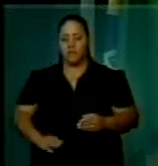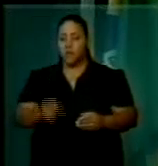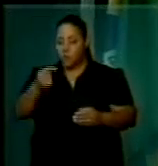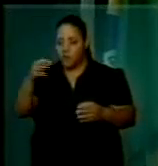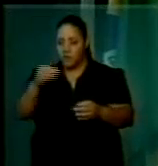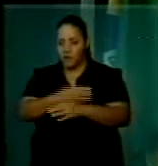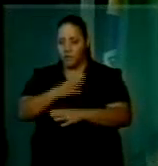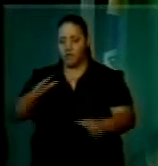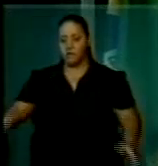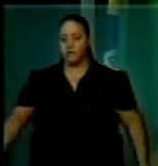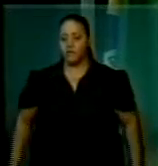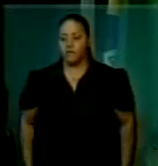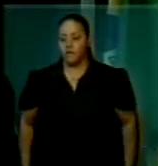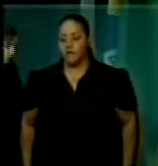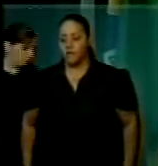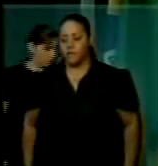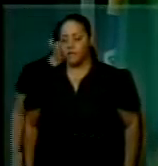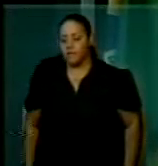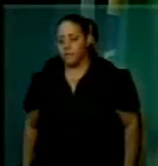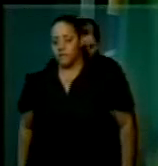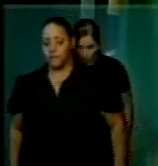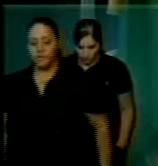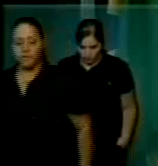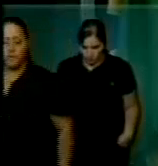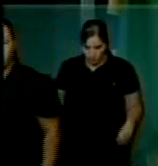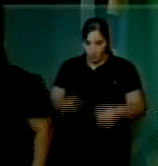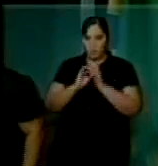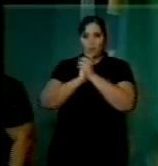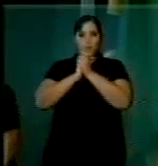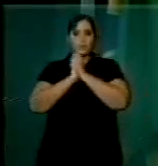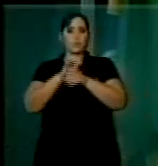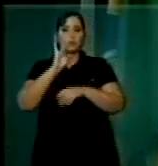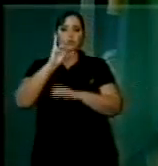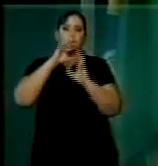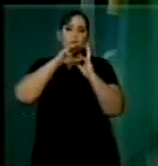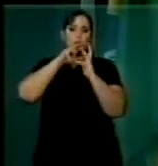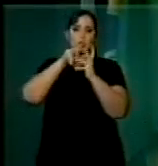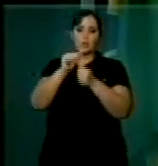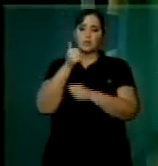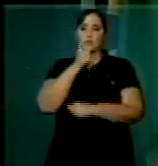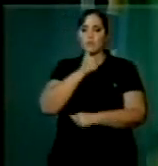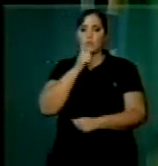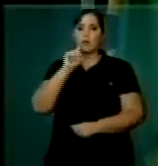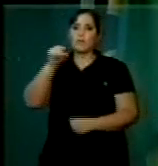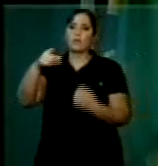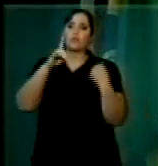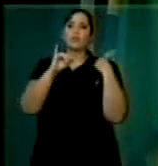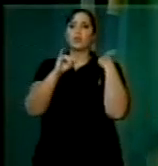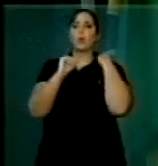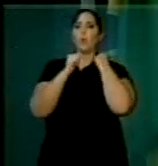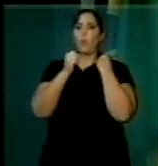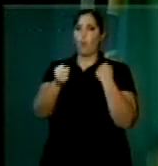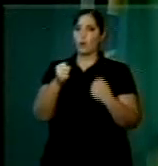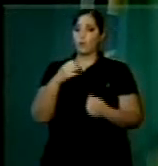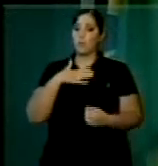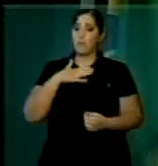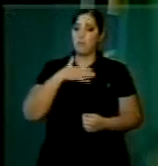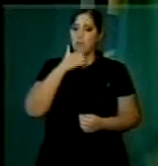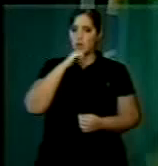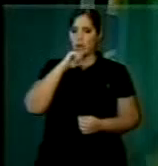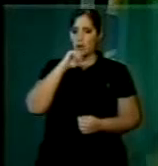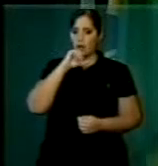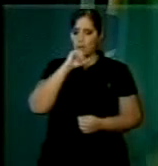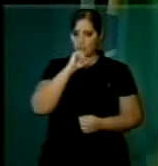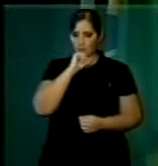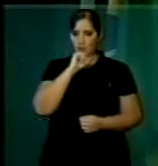encerrar. Cumprimento pelo Dia Internacional da Mulher. No próximo dia 8, minha mãe, Artemisia Bez